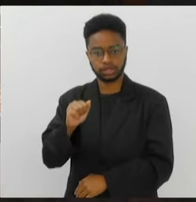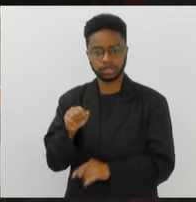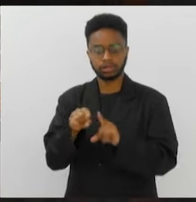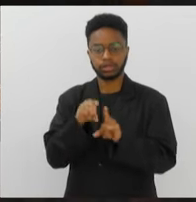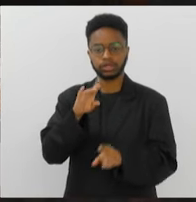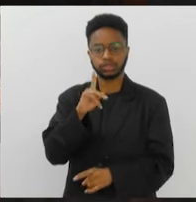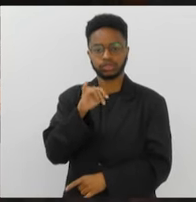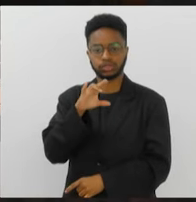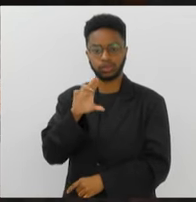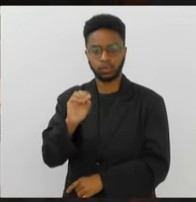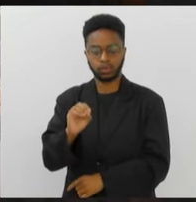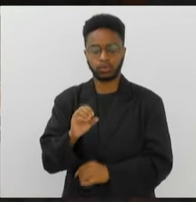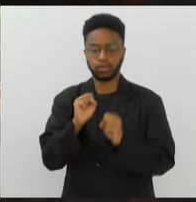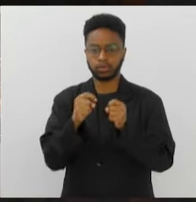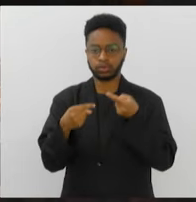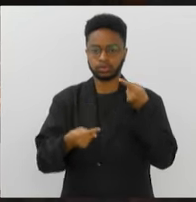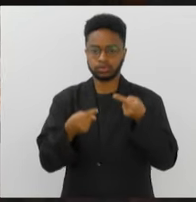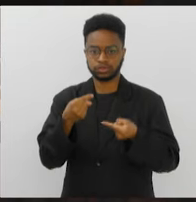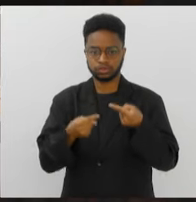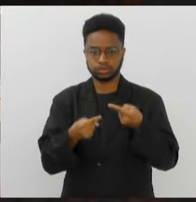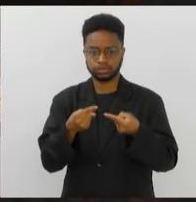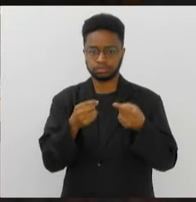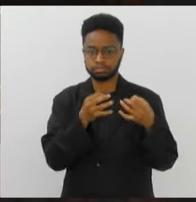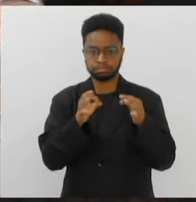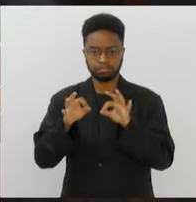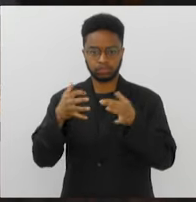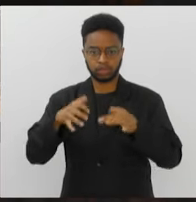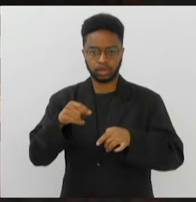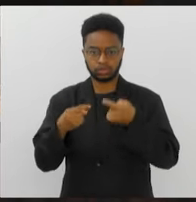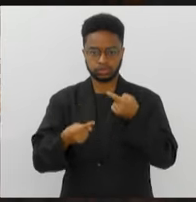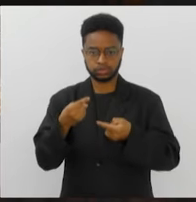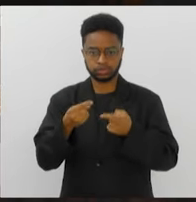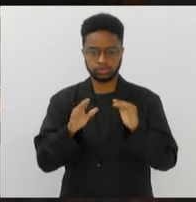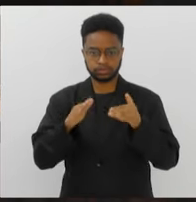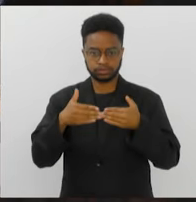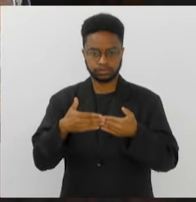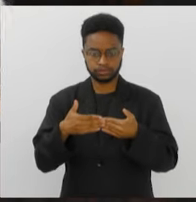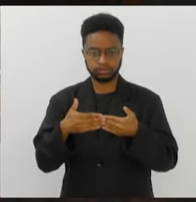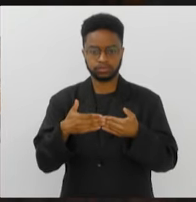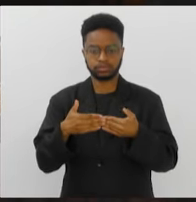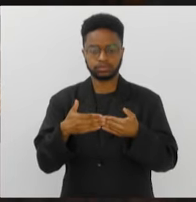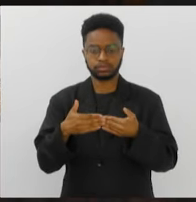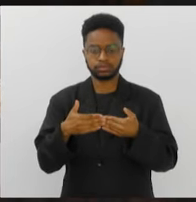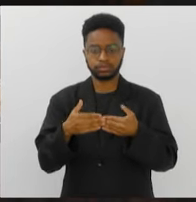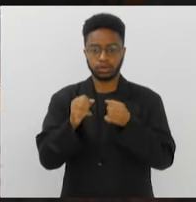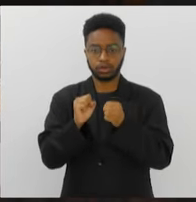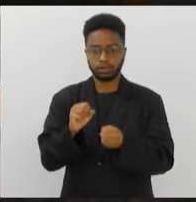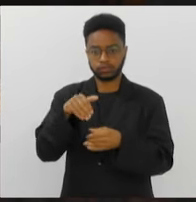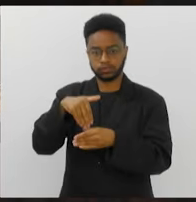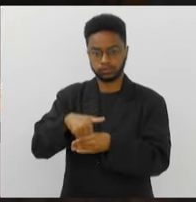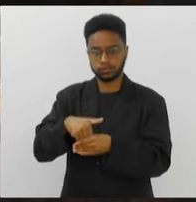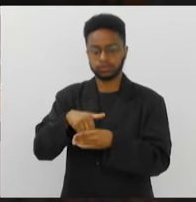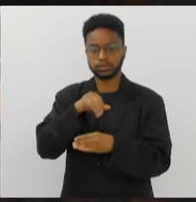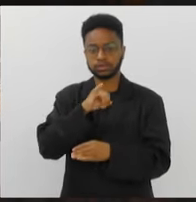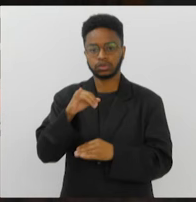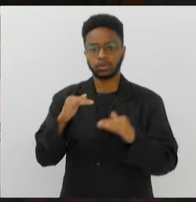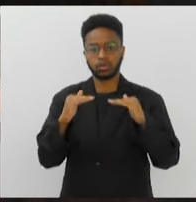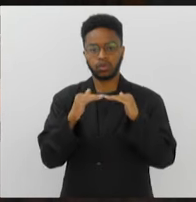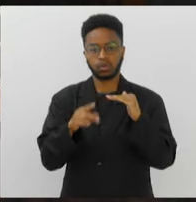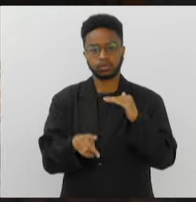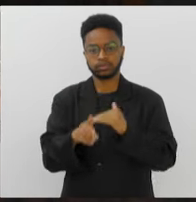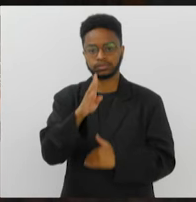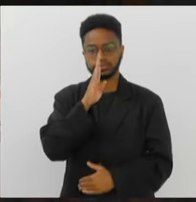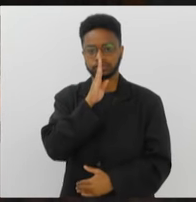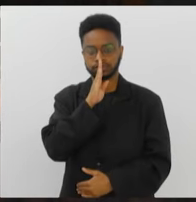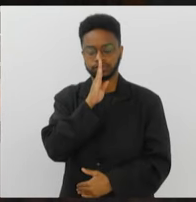Machado. Em discussão, não havendo quem queira discutir, encerrada a discussão. Em votação, senhores que aprovam, permaneçam